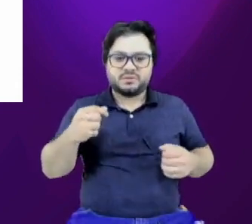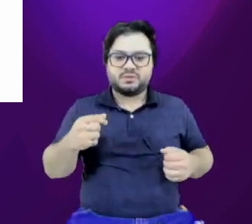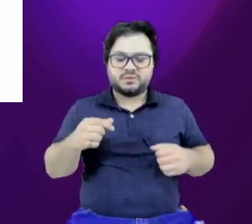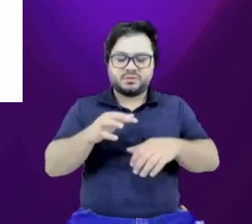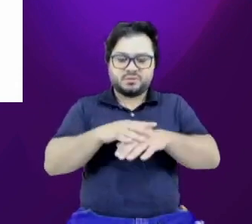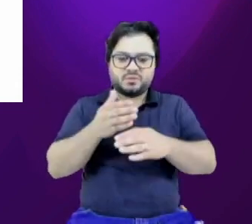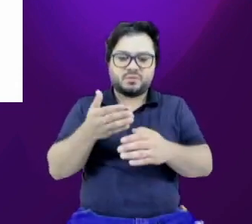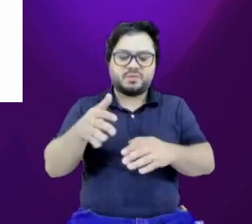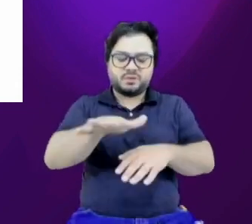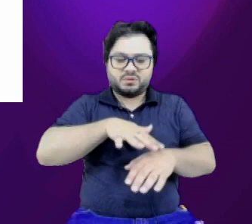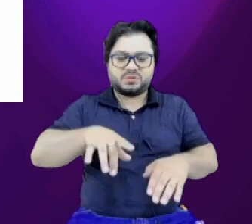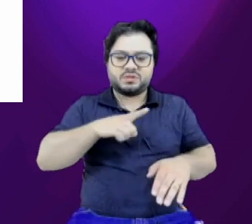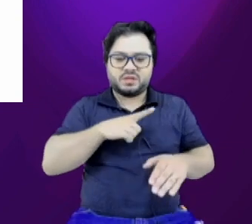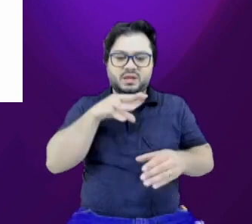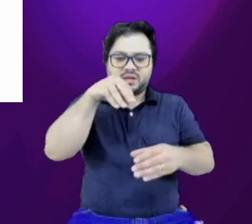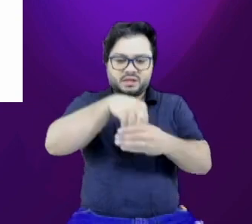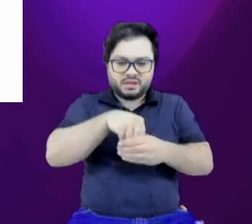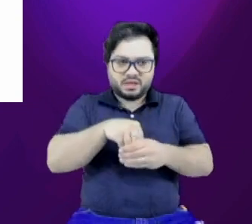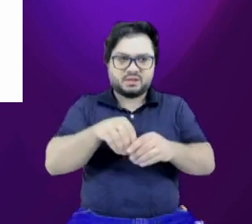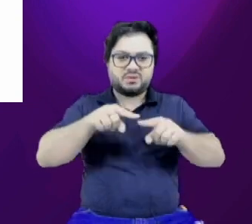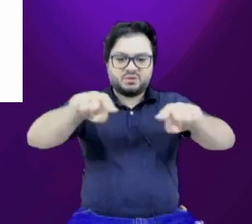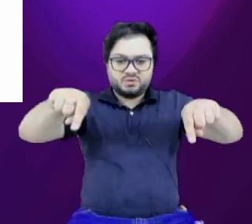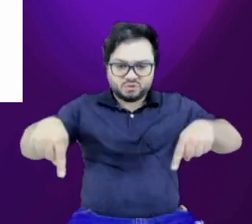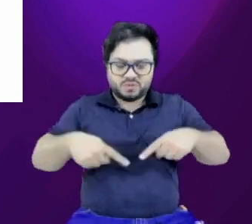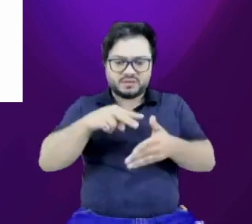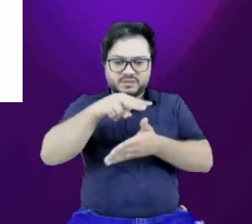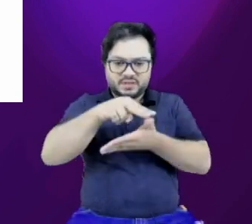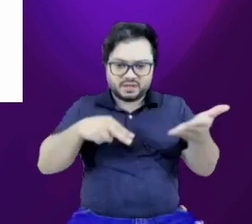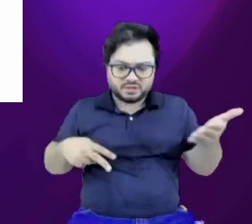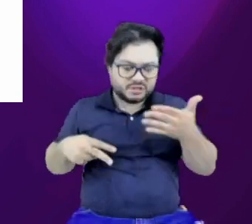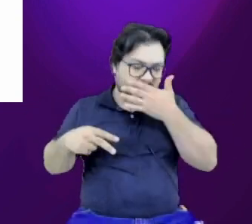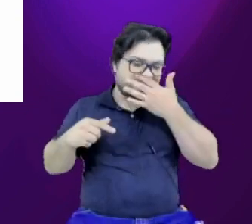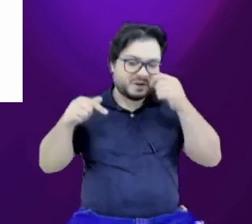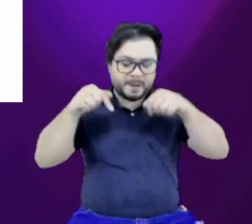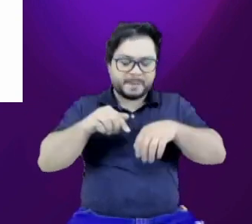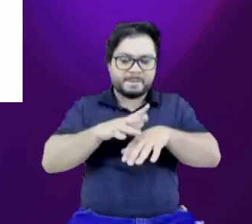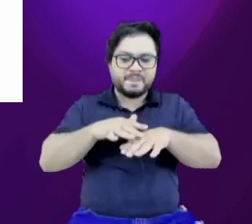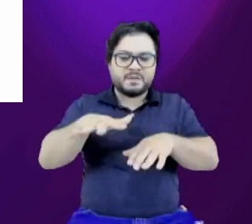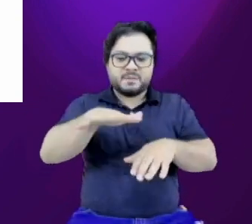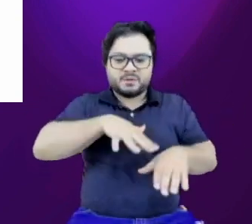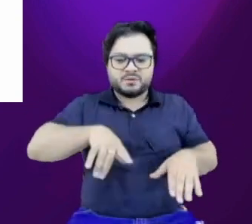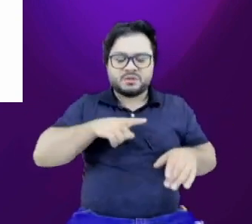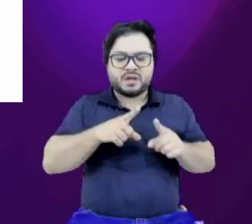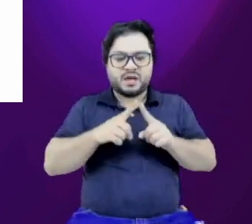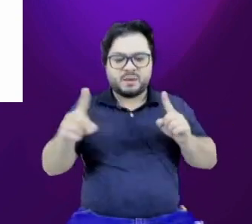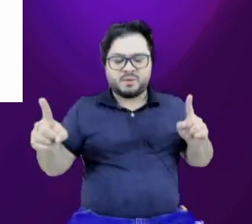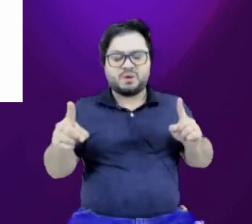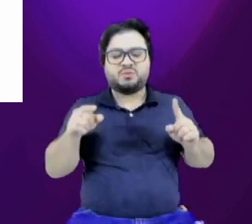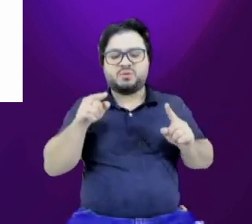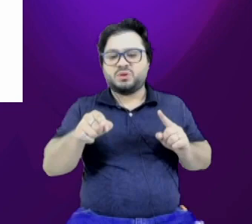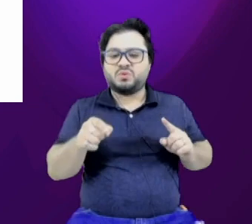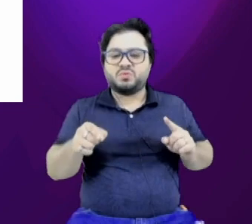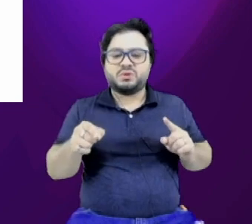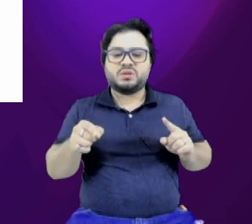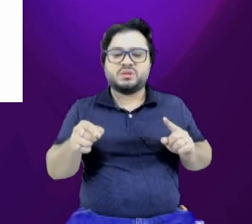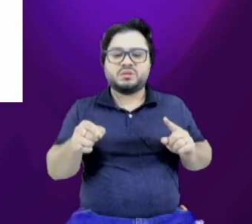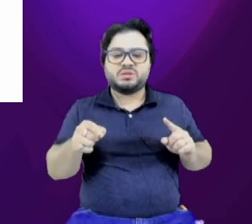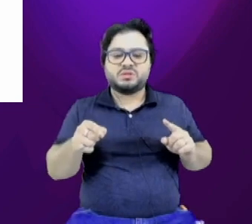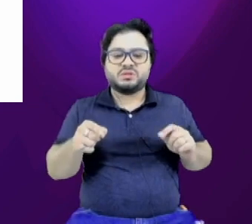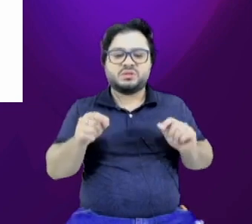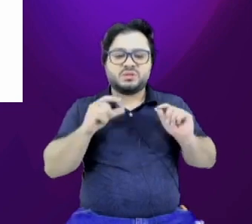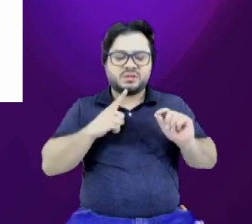patologista está dentro de uma sala de leitura. Aqui o patologista pode estar remoto e com isso a gente vai teremos